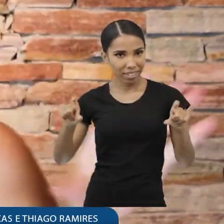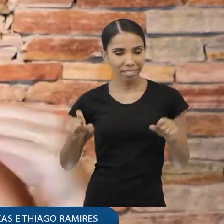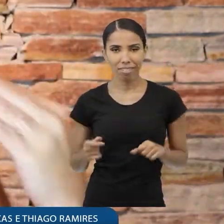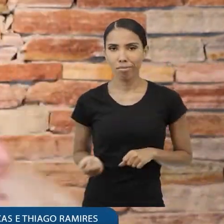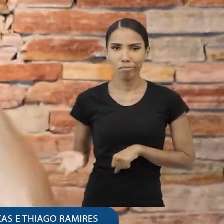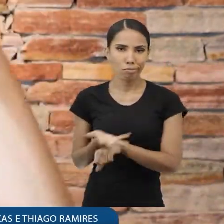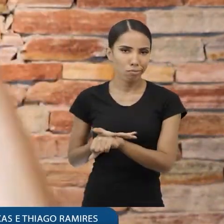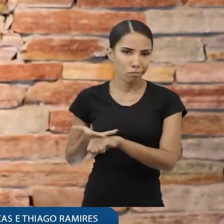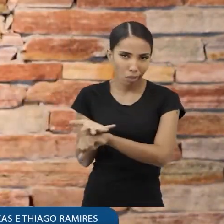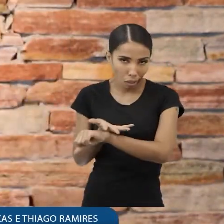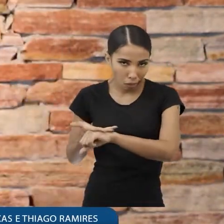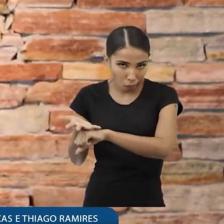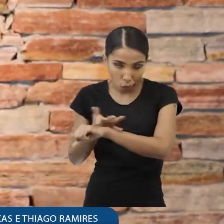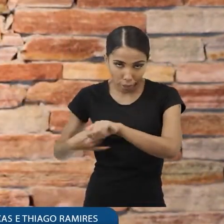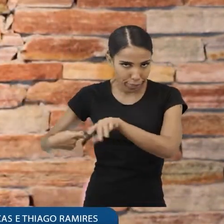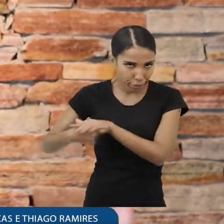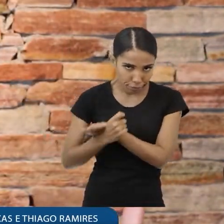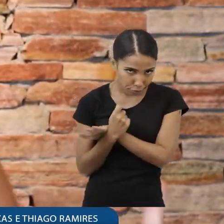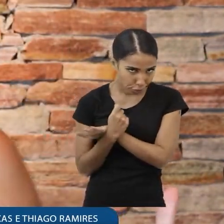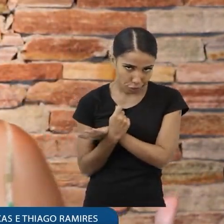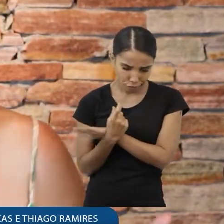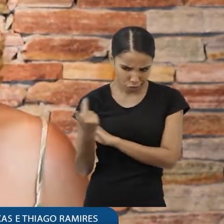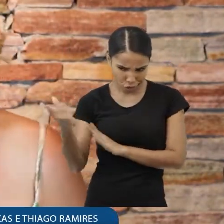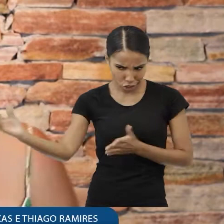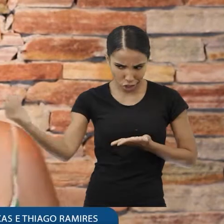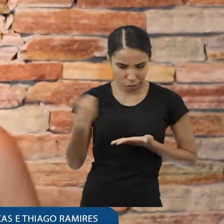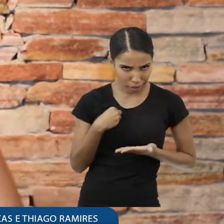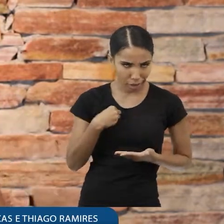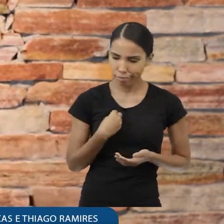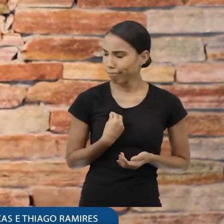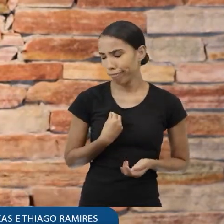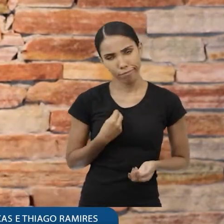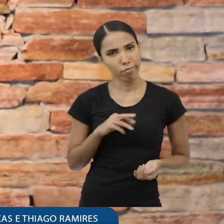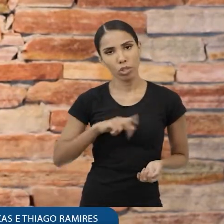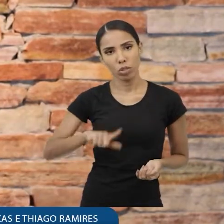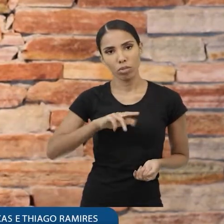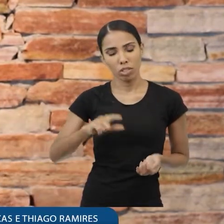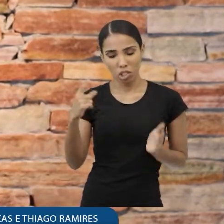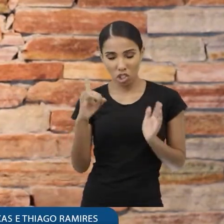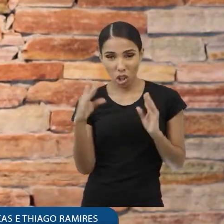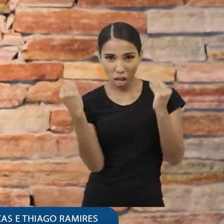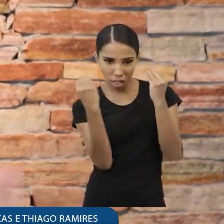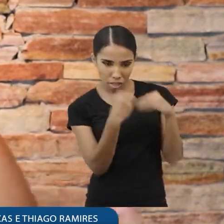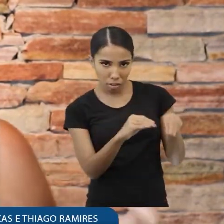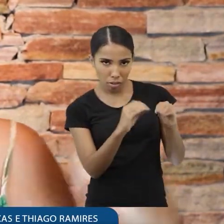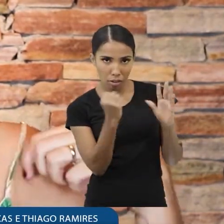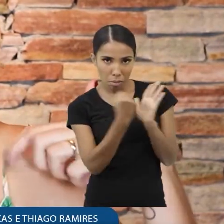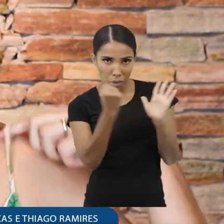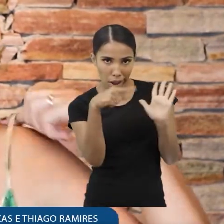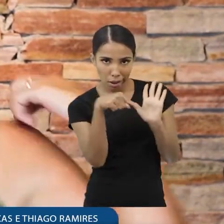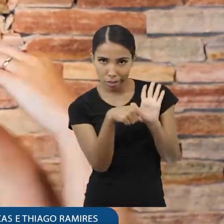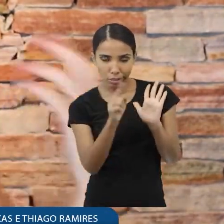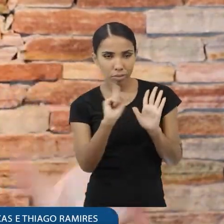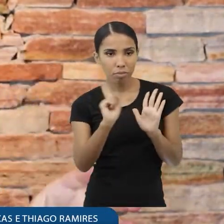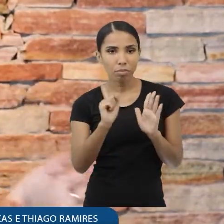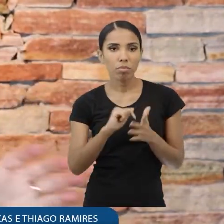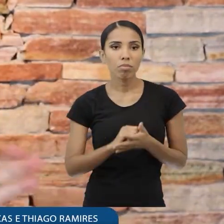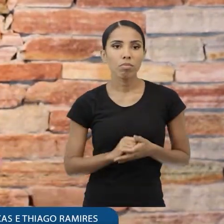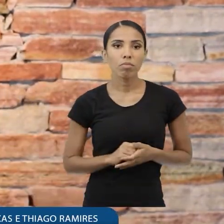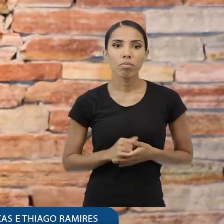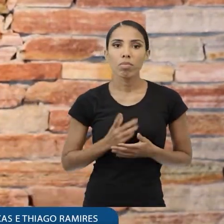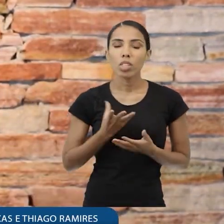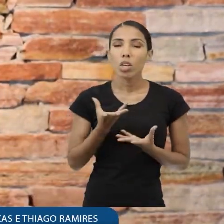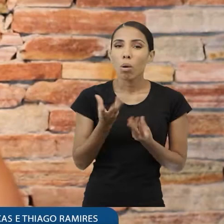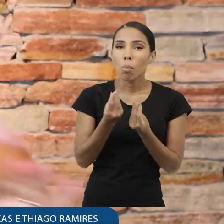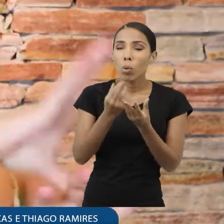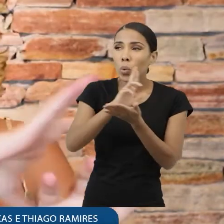que de fato convence um investidor a colocar o dinheiro no seu projeto. Até porque essas marcas, geralmente, elas